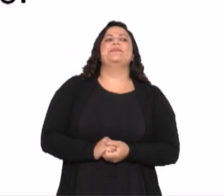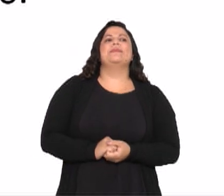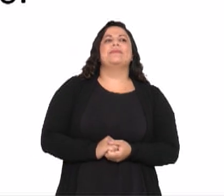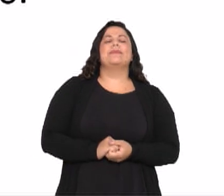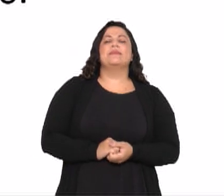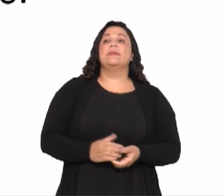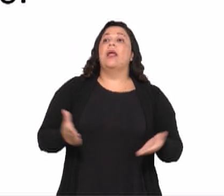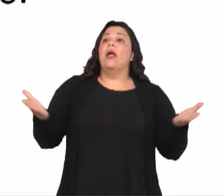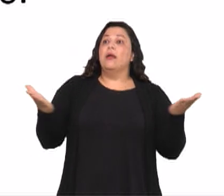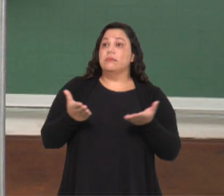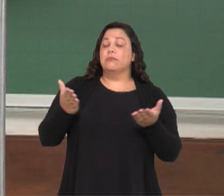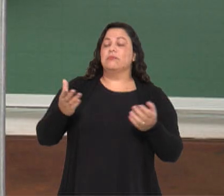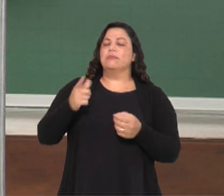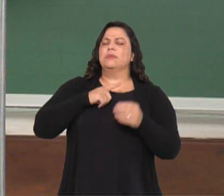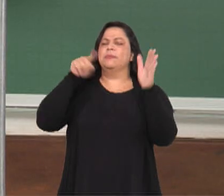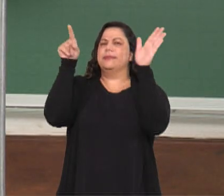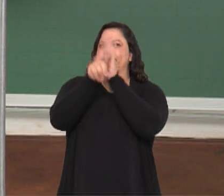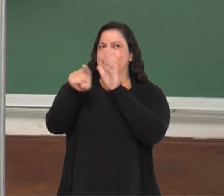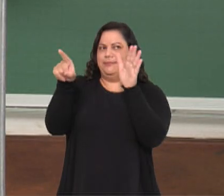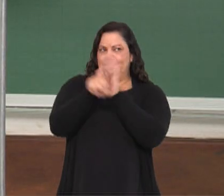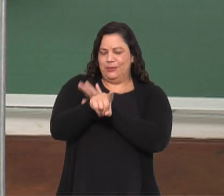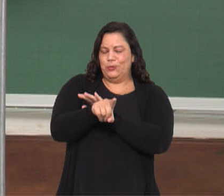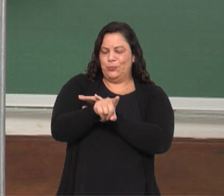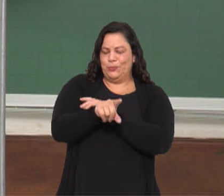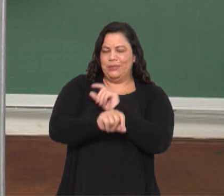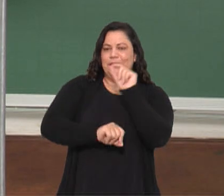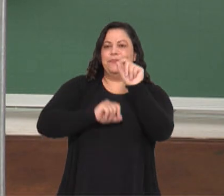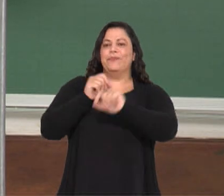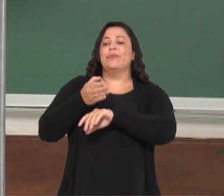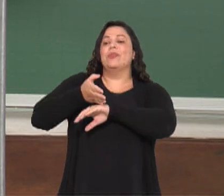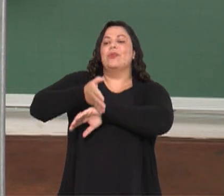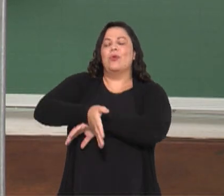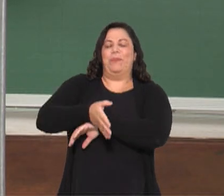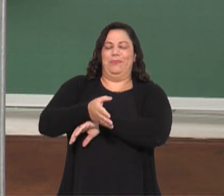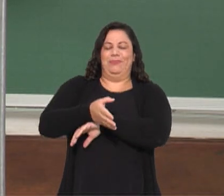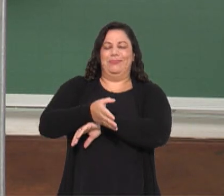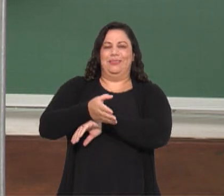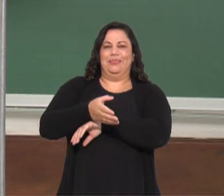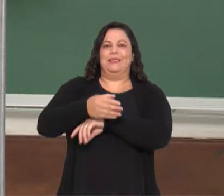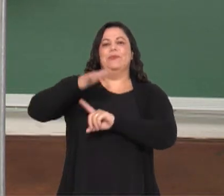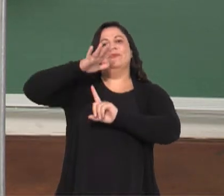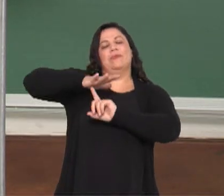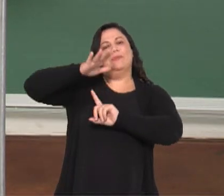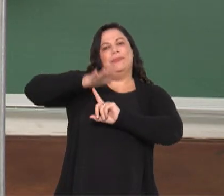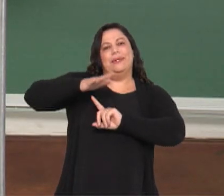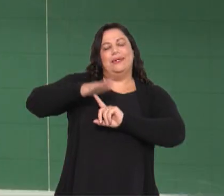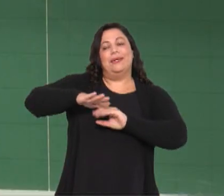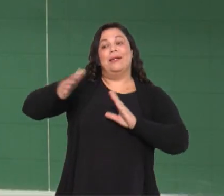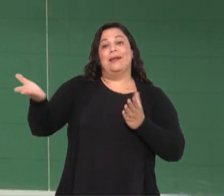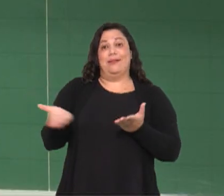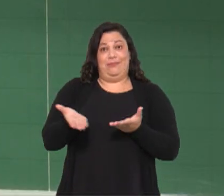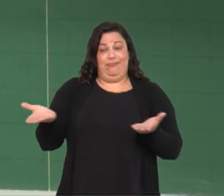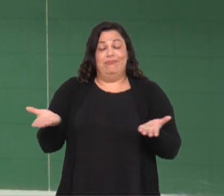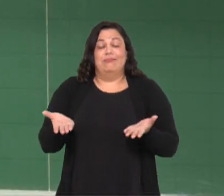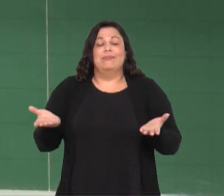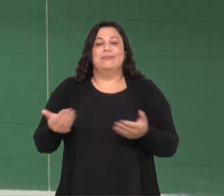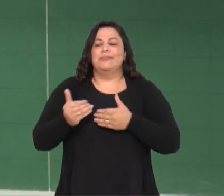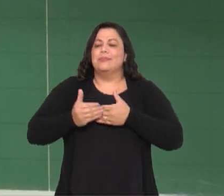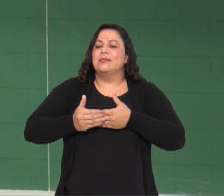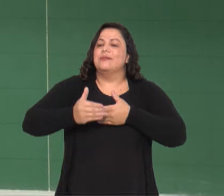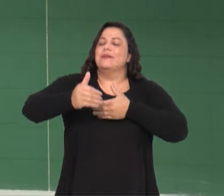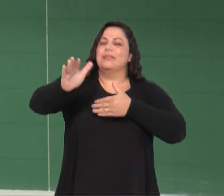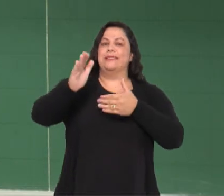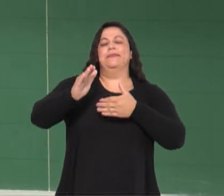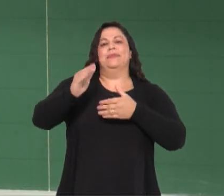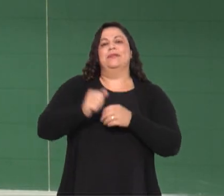Então, aqui eu trouxe um quiz para vocês sobre a ocupação do Paraná moderno, né? Que acontece aí a partir da exploração do